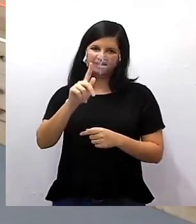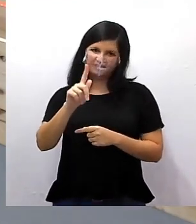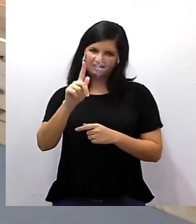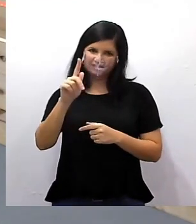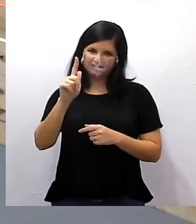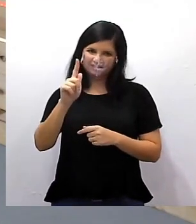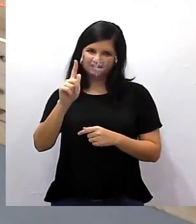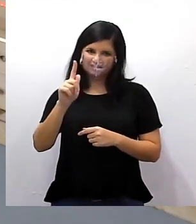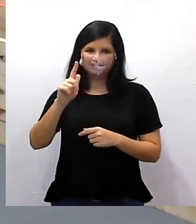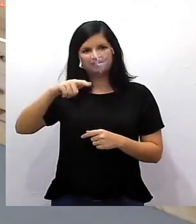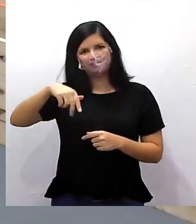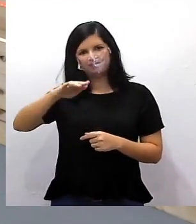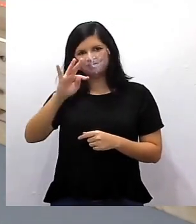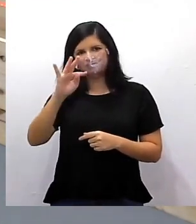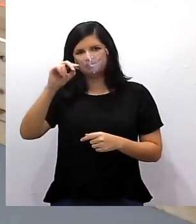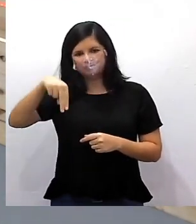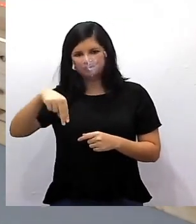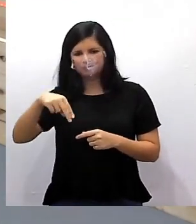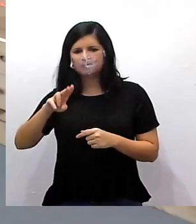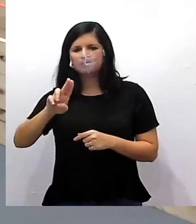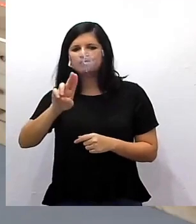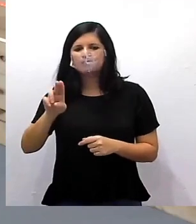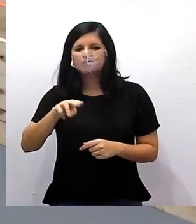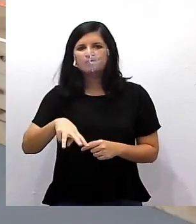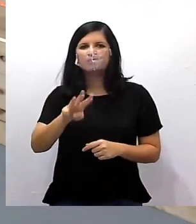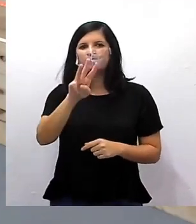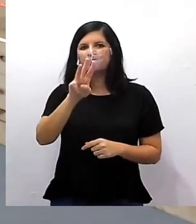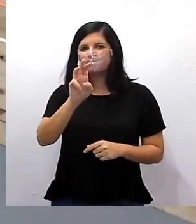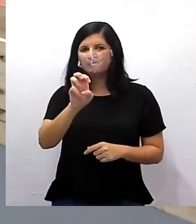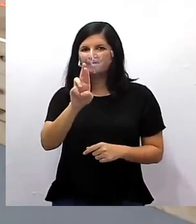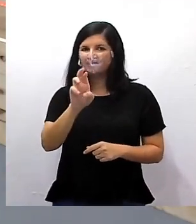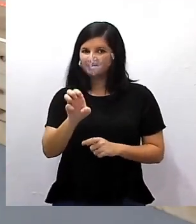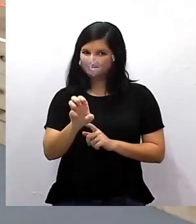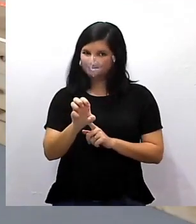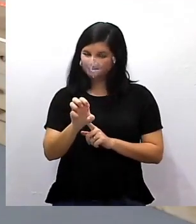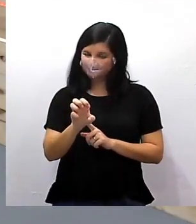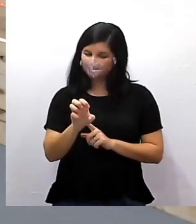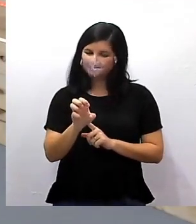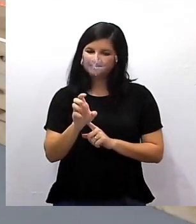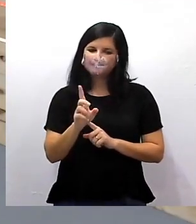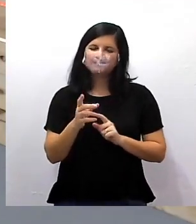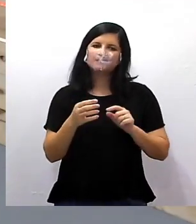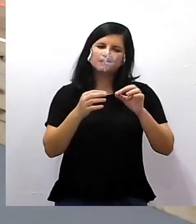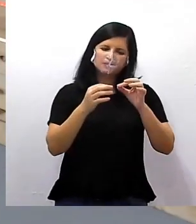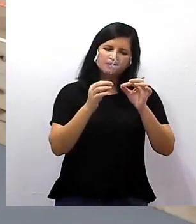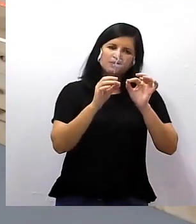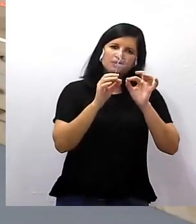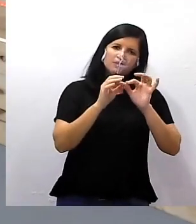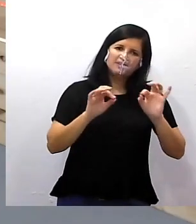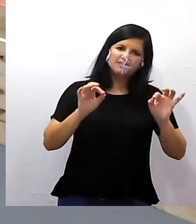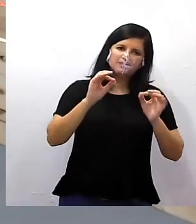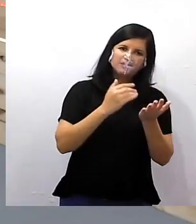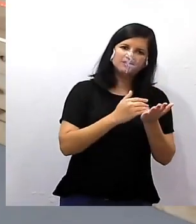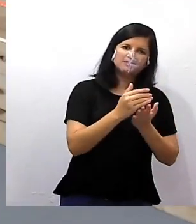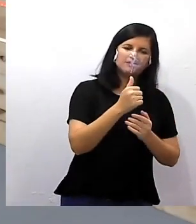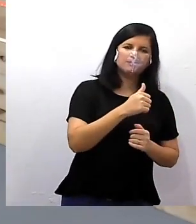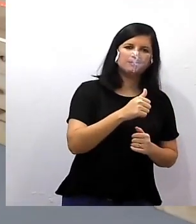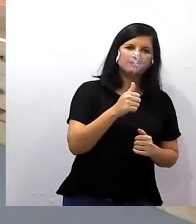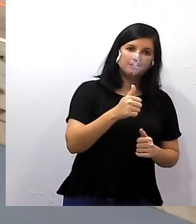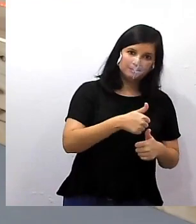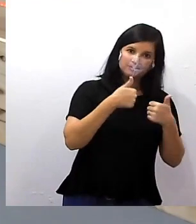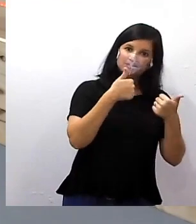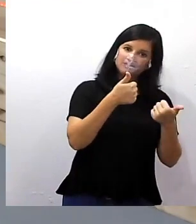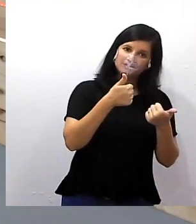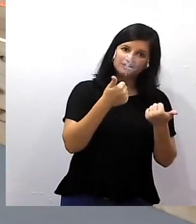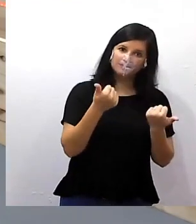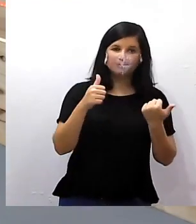Qual foi o verbo to be que eu utilizei? Were, tá? Agora lembra, a tua oração inicial, ela estava positiva ou ela estava negativa? Porque isso vai influenciar